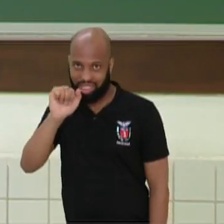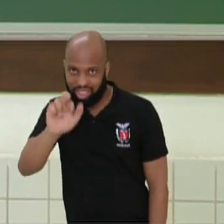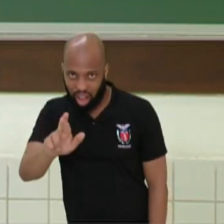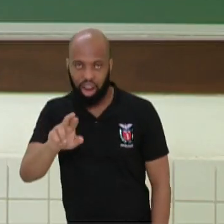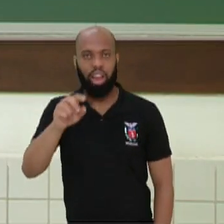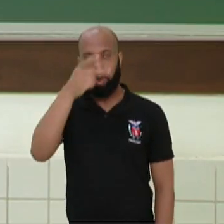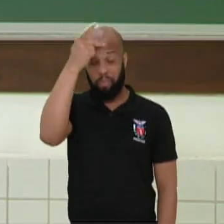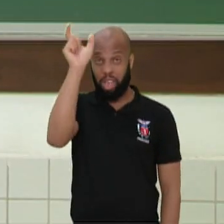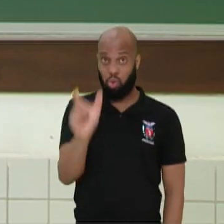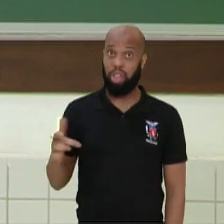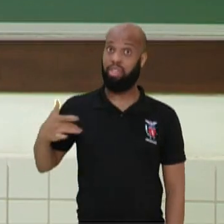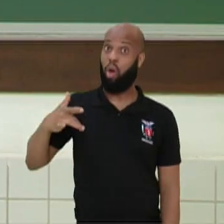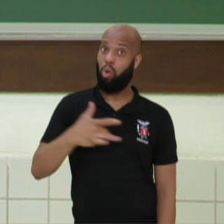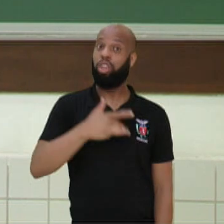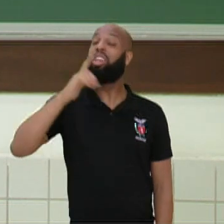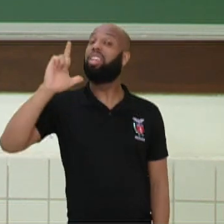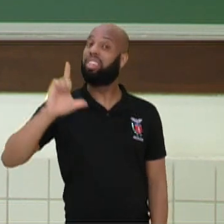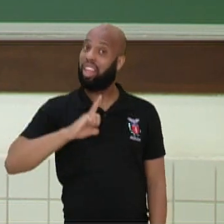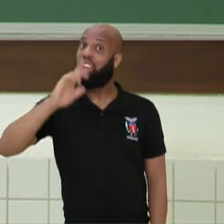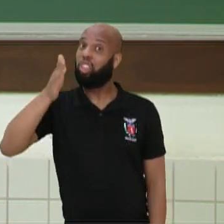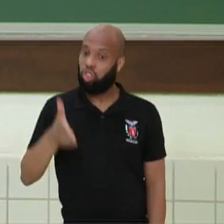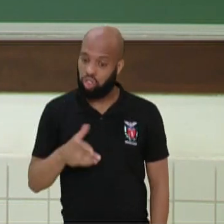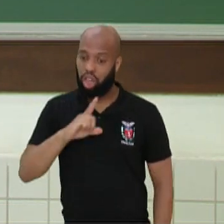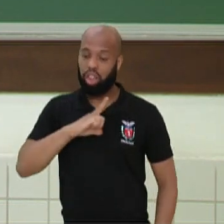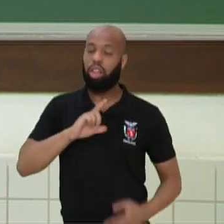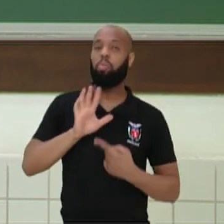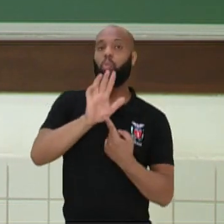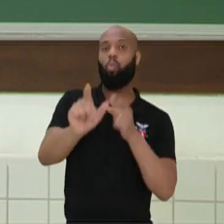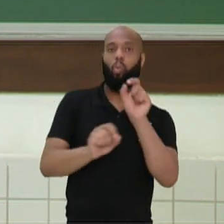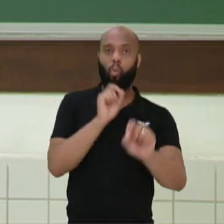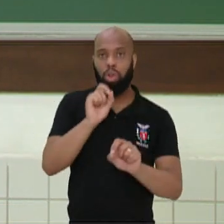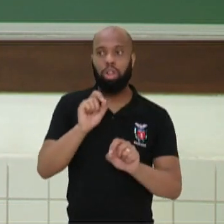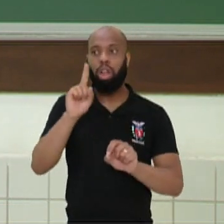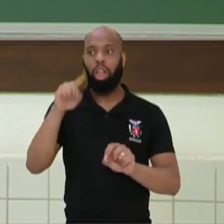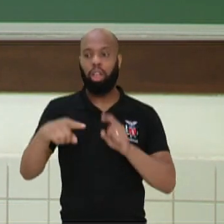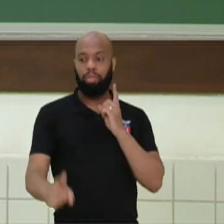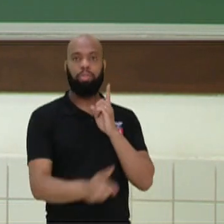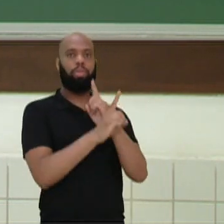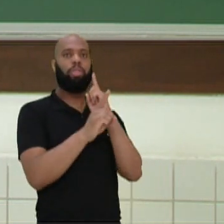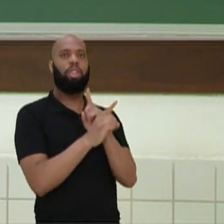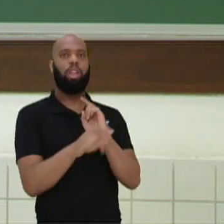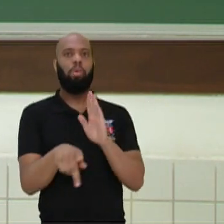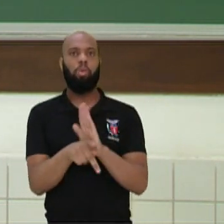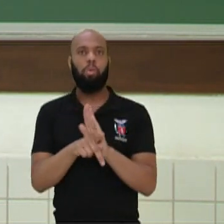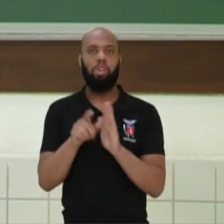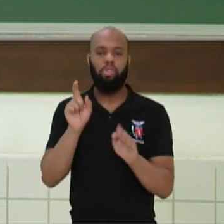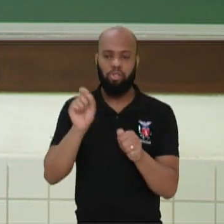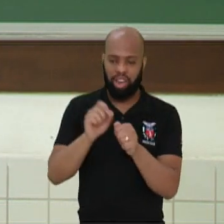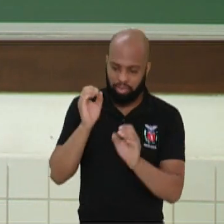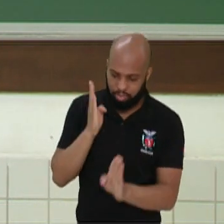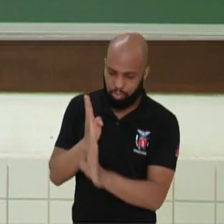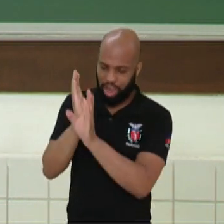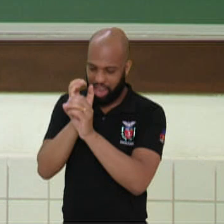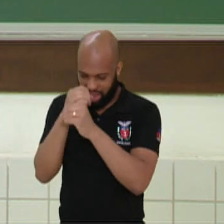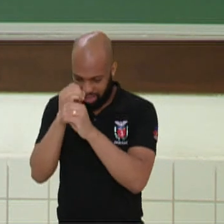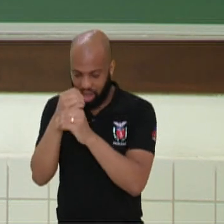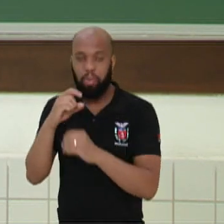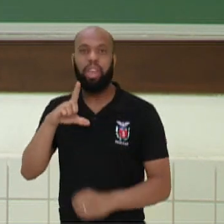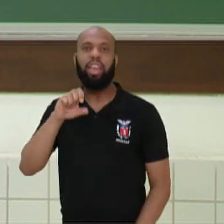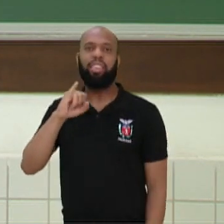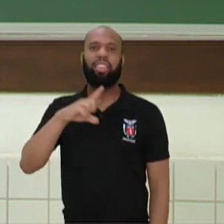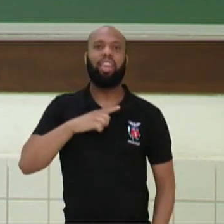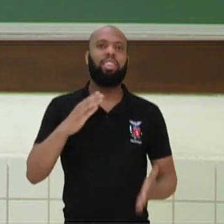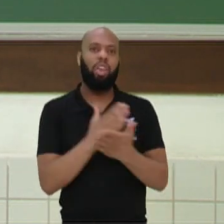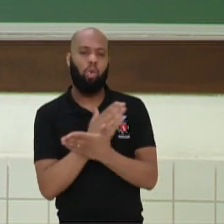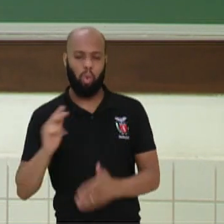pessoa saudável, ela apresenta, então isso é identificado por meio de exames, ela apresenta uma deficiência em